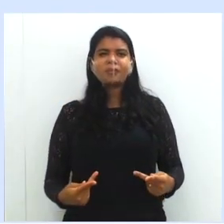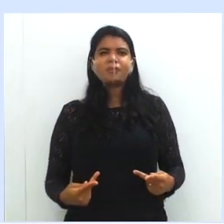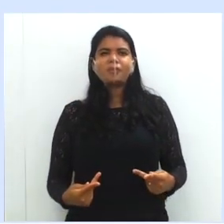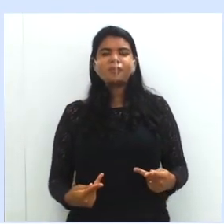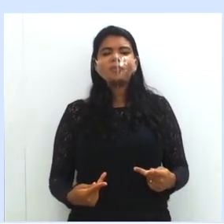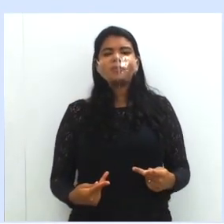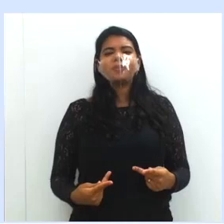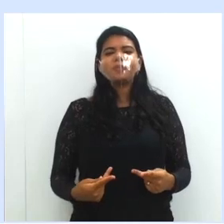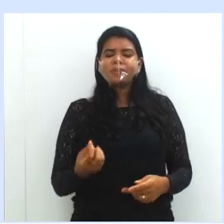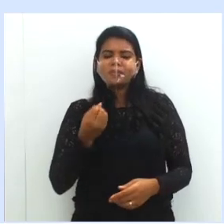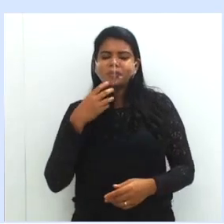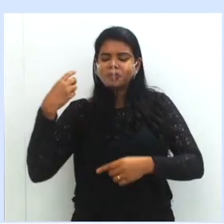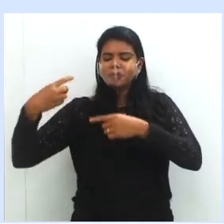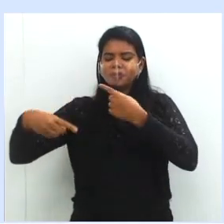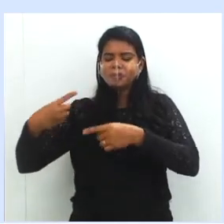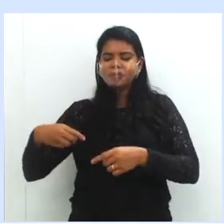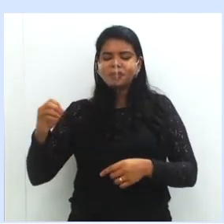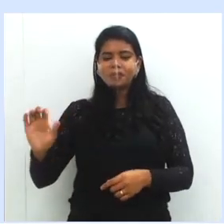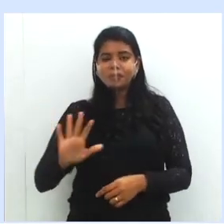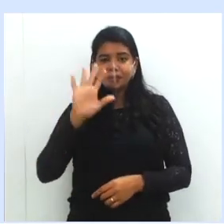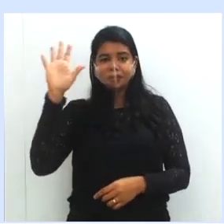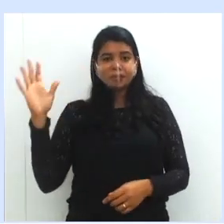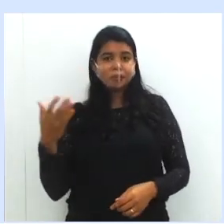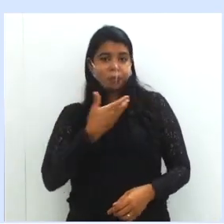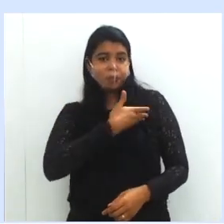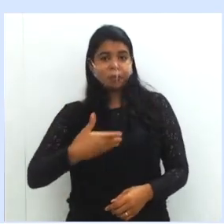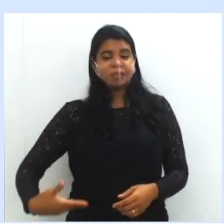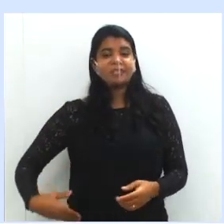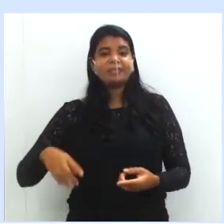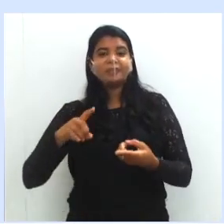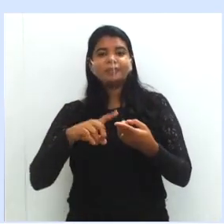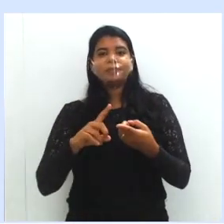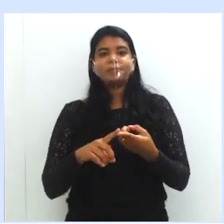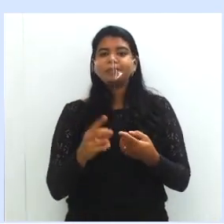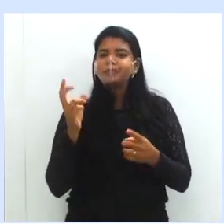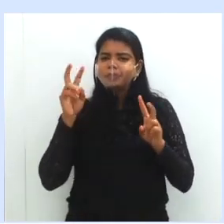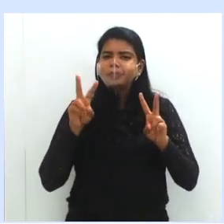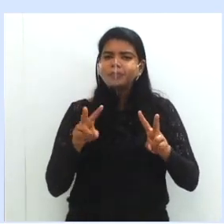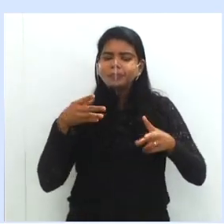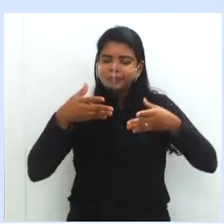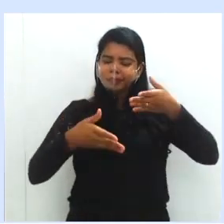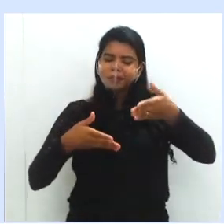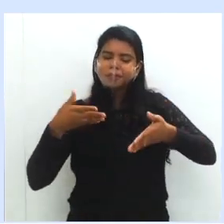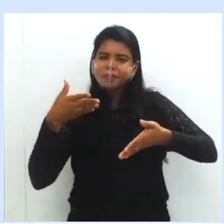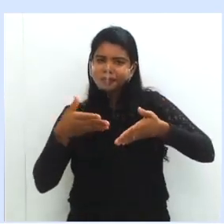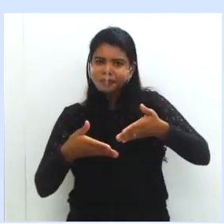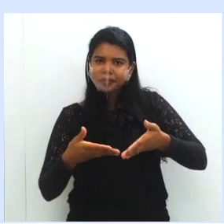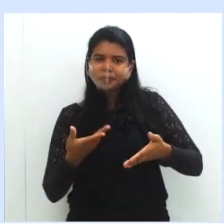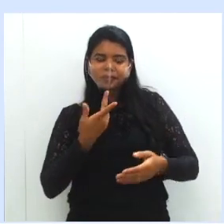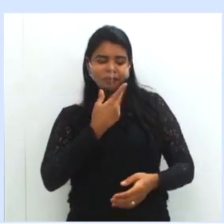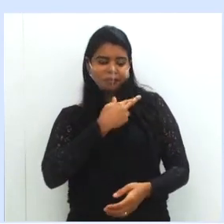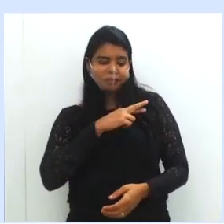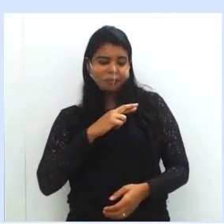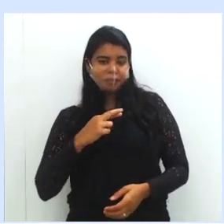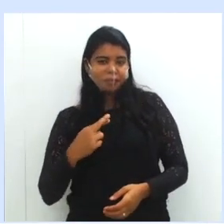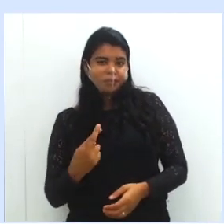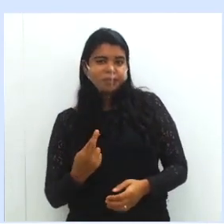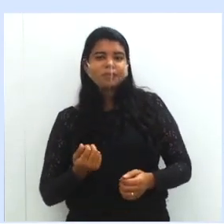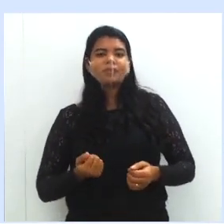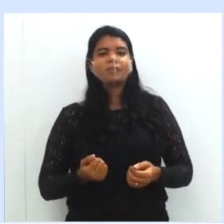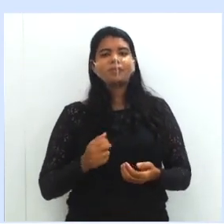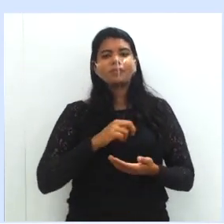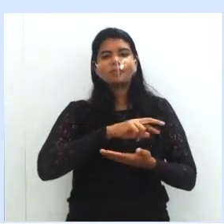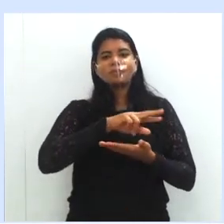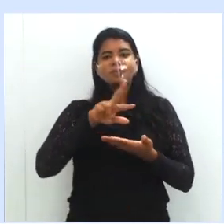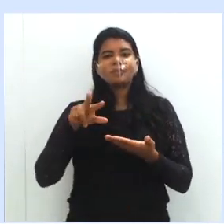bem-estar humano, essa questão da política pública. E também, justamente, vamos ver a participação da religião, da